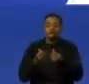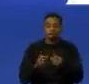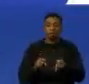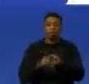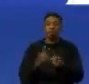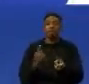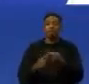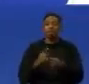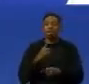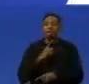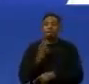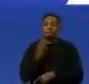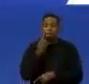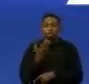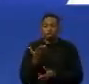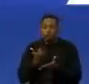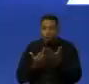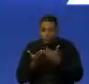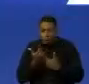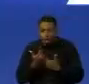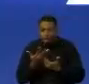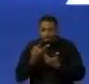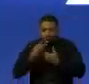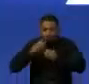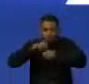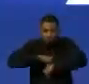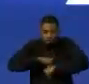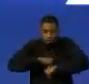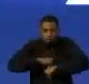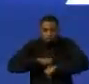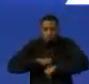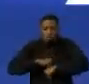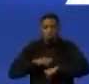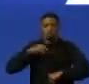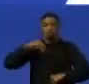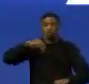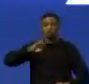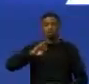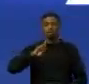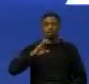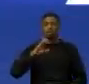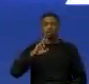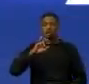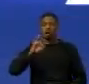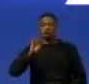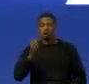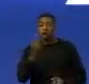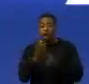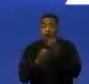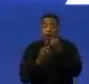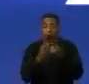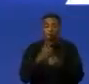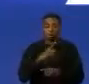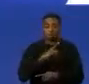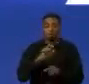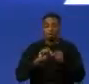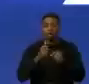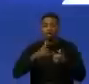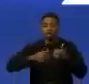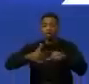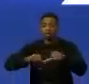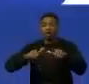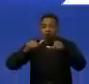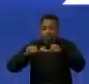rapidamente como funciona essa história de efeito cumulativo. Então, algumas substâncias elas não são biodegradáveis. e elas tendem a